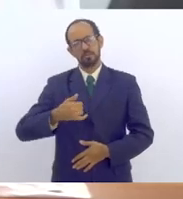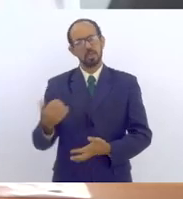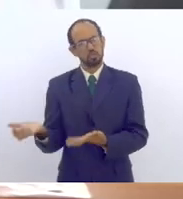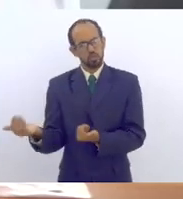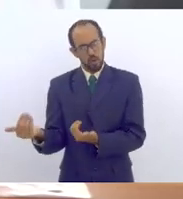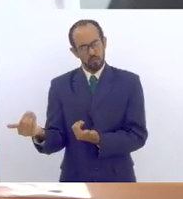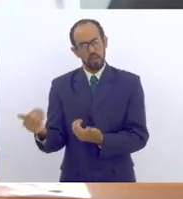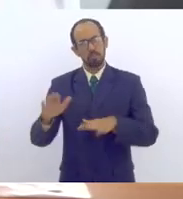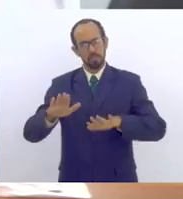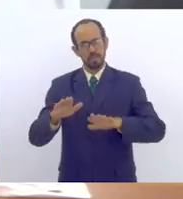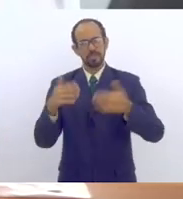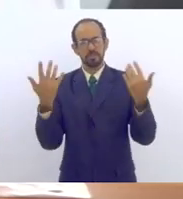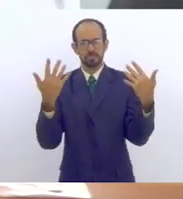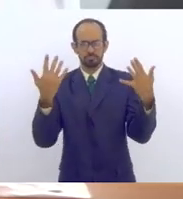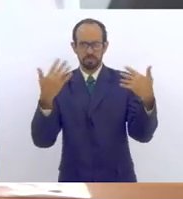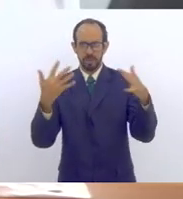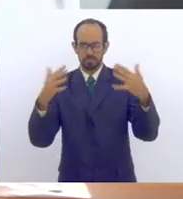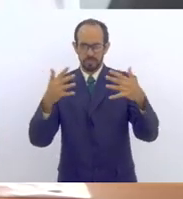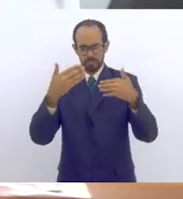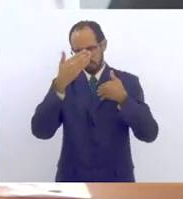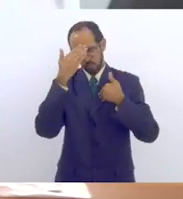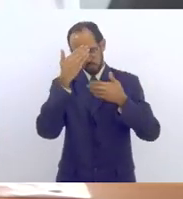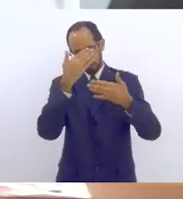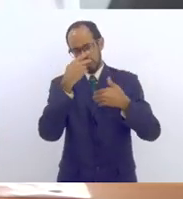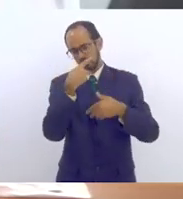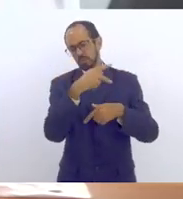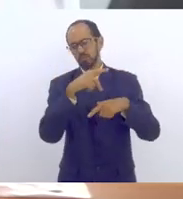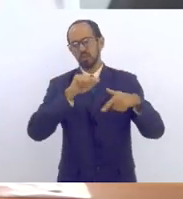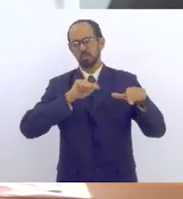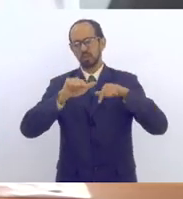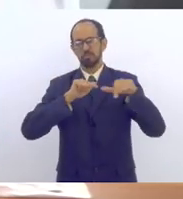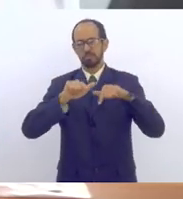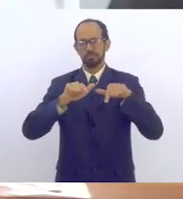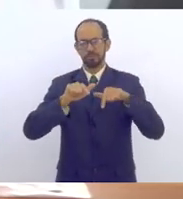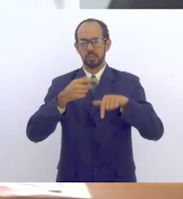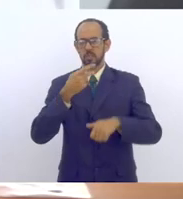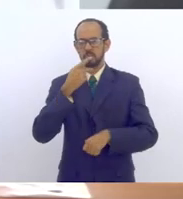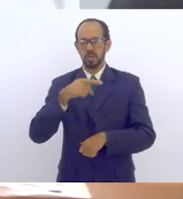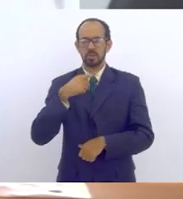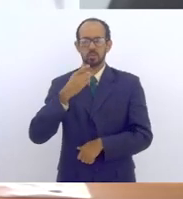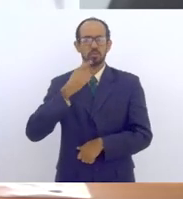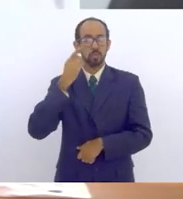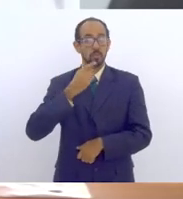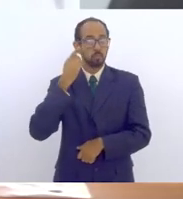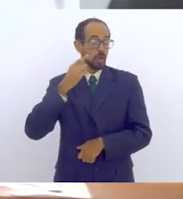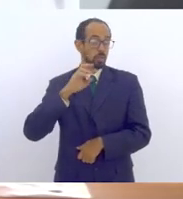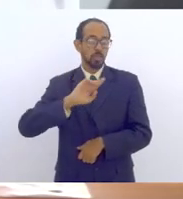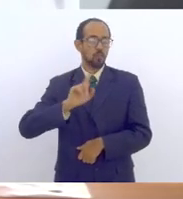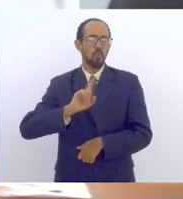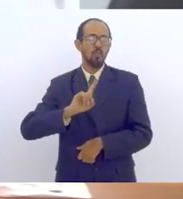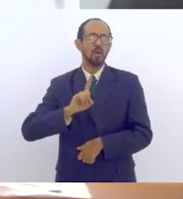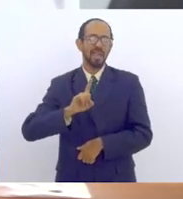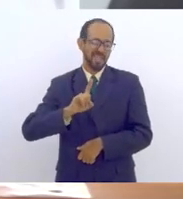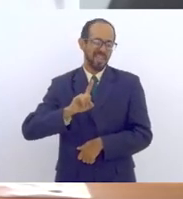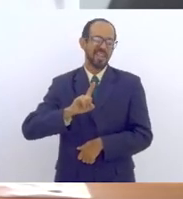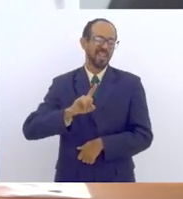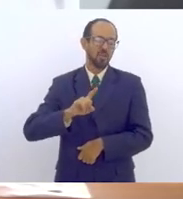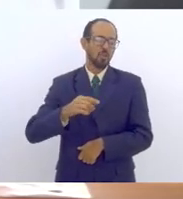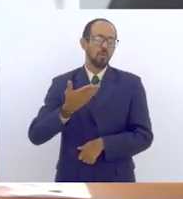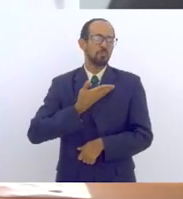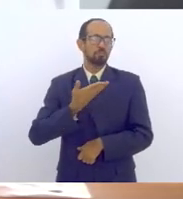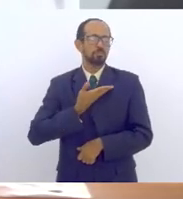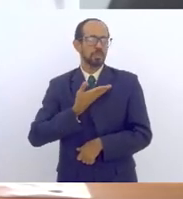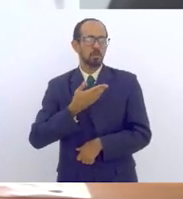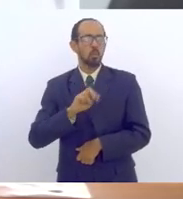parabéns Muito obrigado ao serviço que você presta aí tô te falando como Deputado não como você deu seu amigo seu ex-chefe Mas falando como Deputado